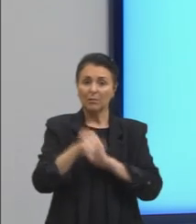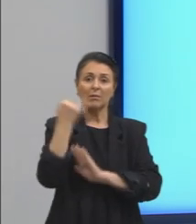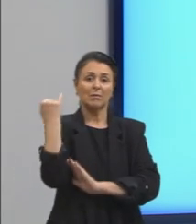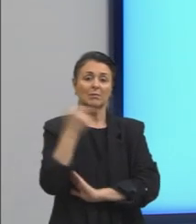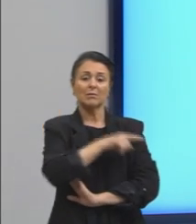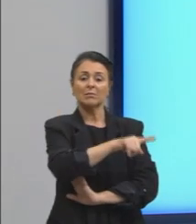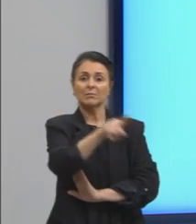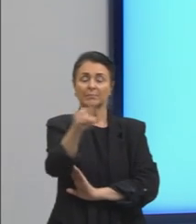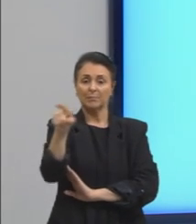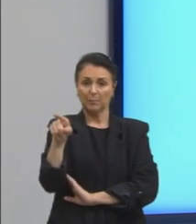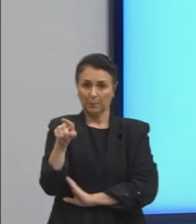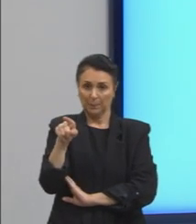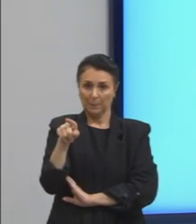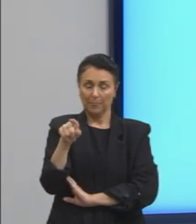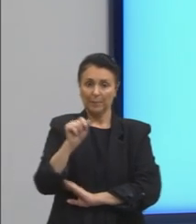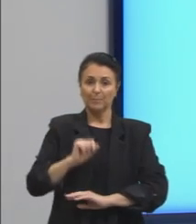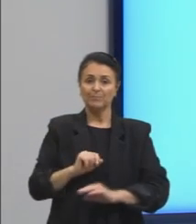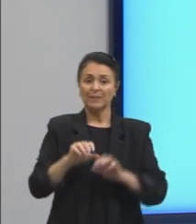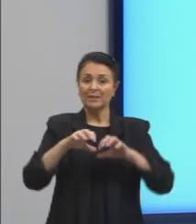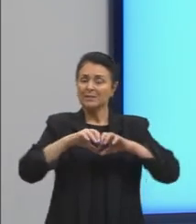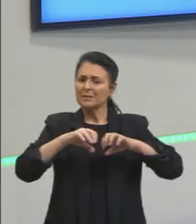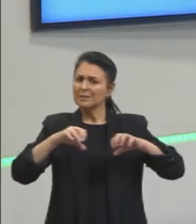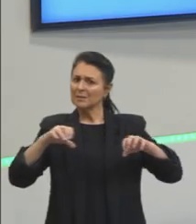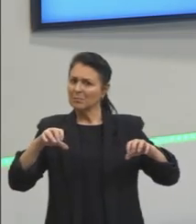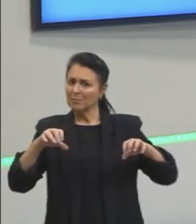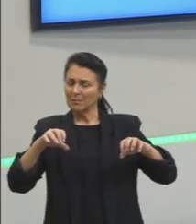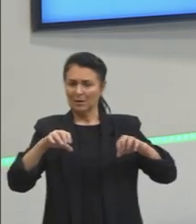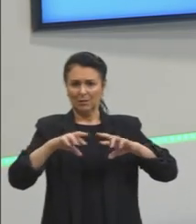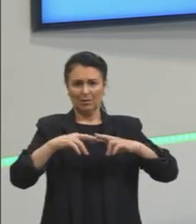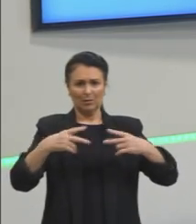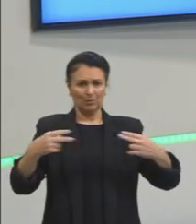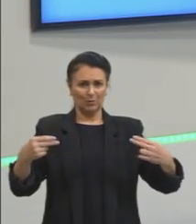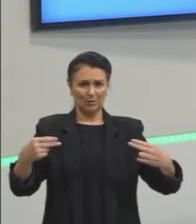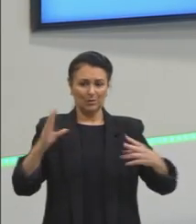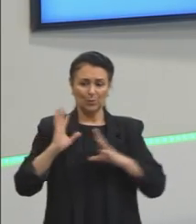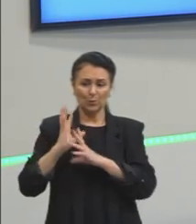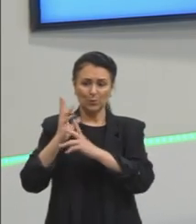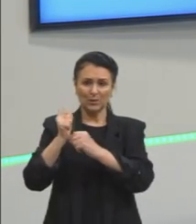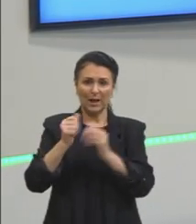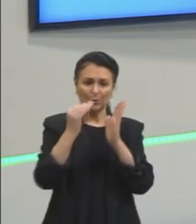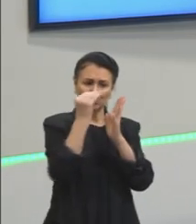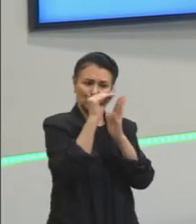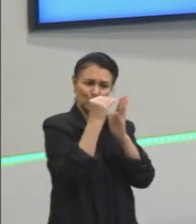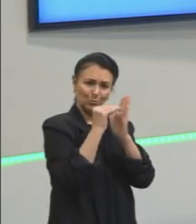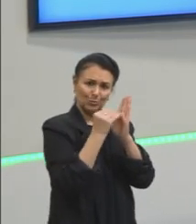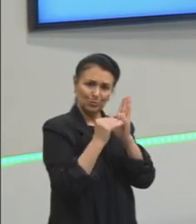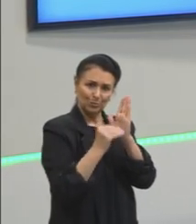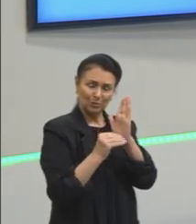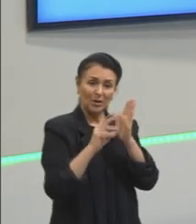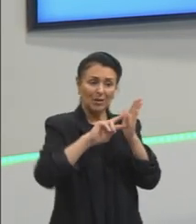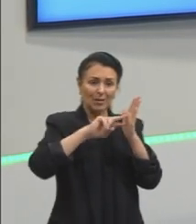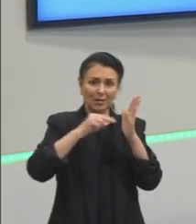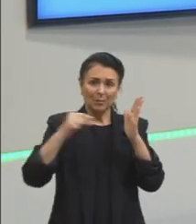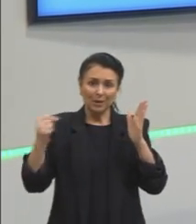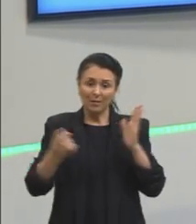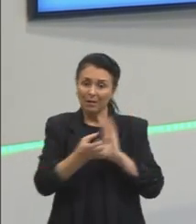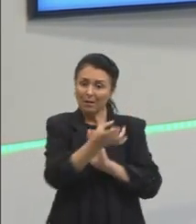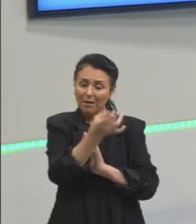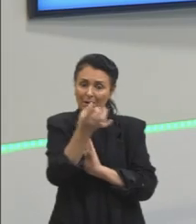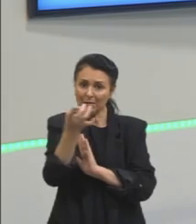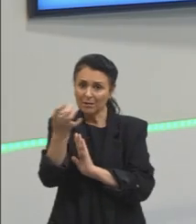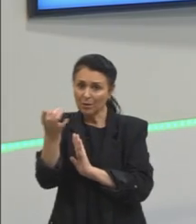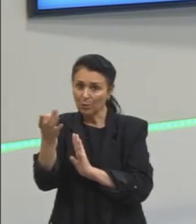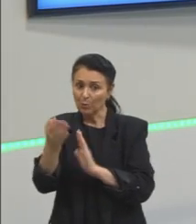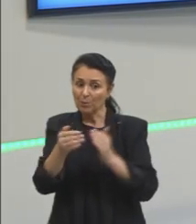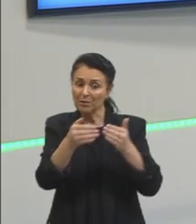importante que vocês separem as coisas separem os dados e interpreta interpreta exatamente aquilo que